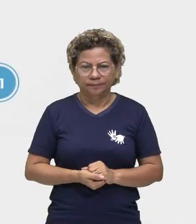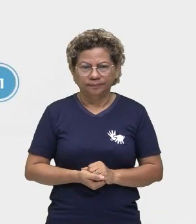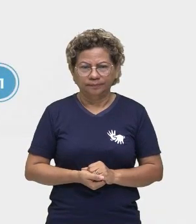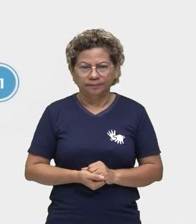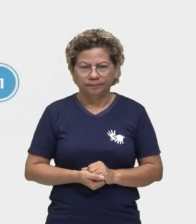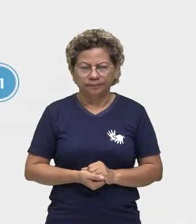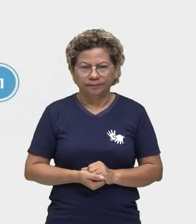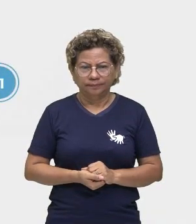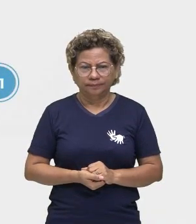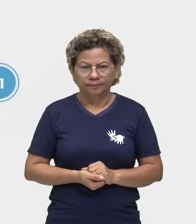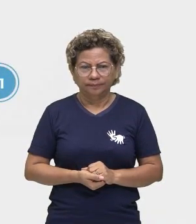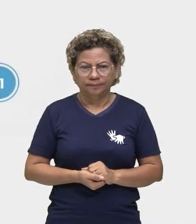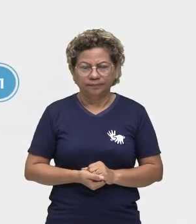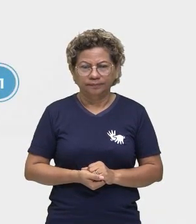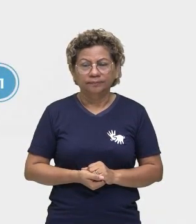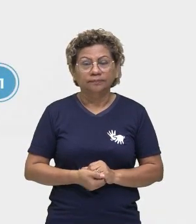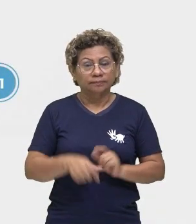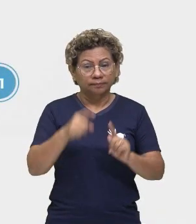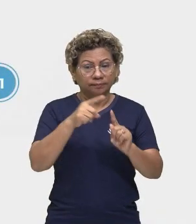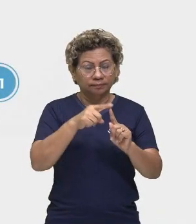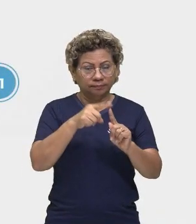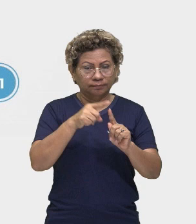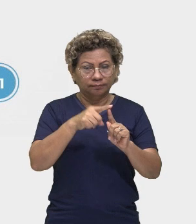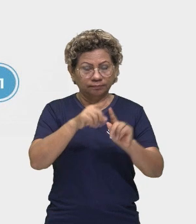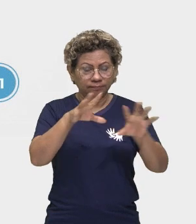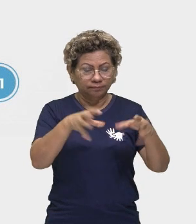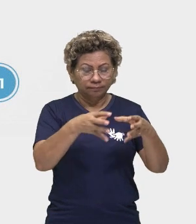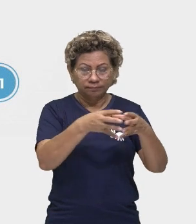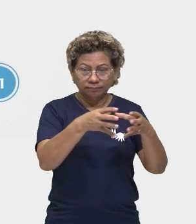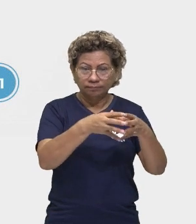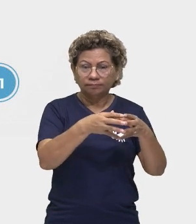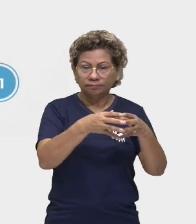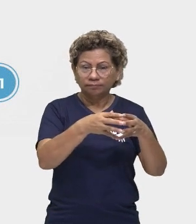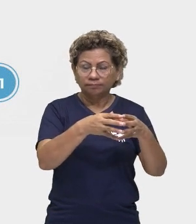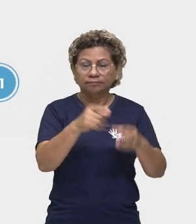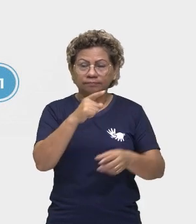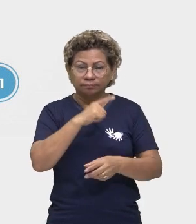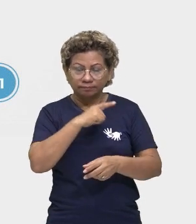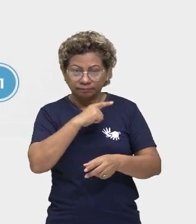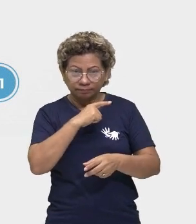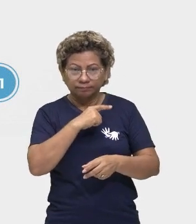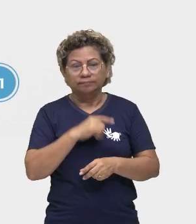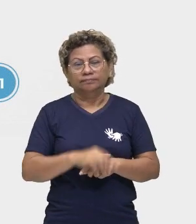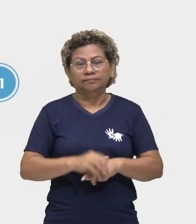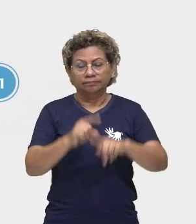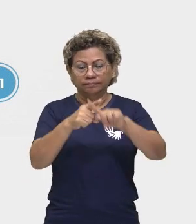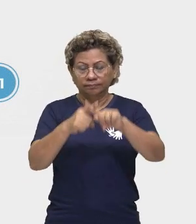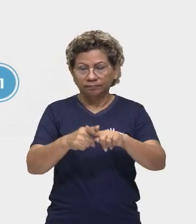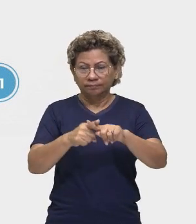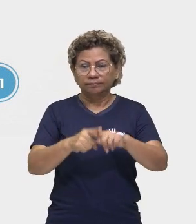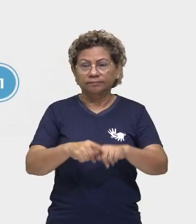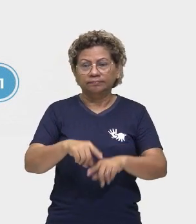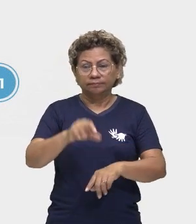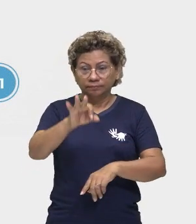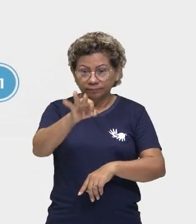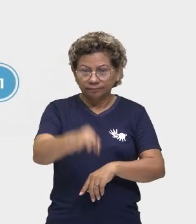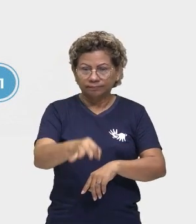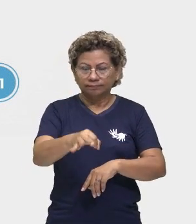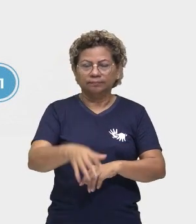Né? A respeito das classificações que os polígonos podem sofrer, assinale a alternativa que for correta.